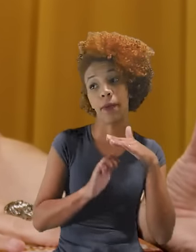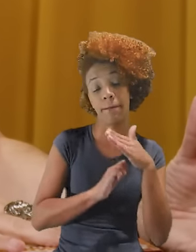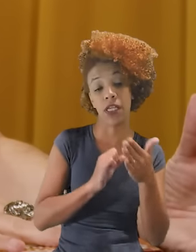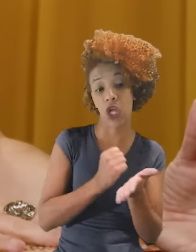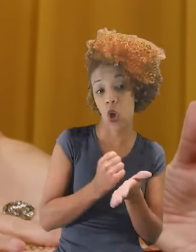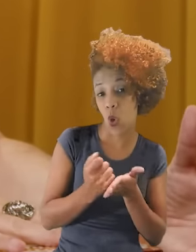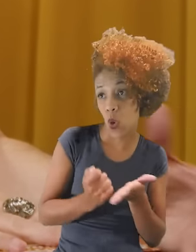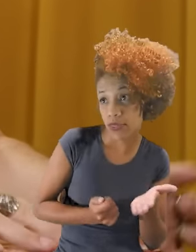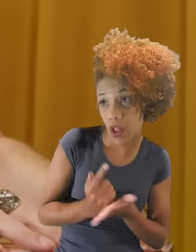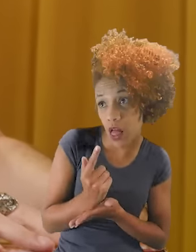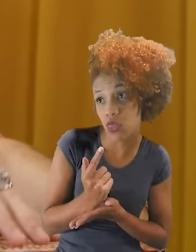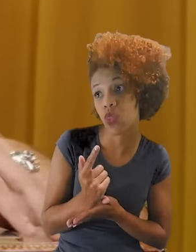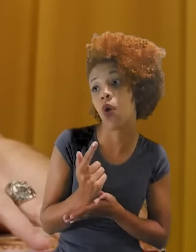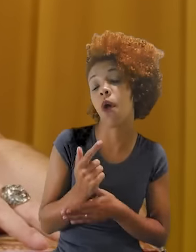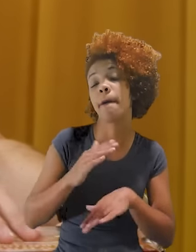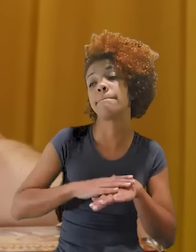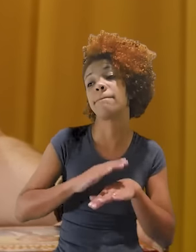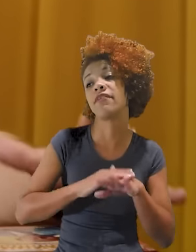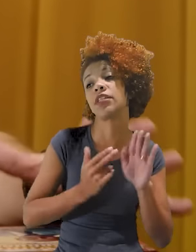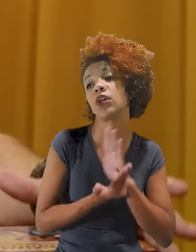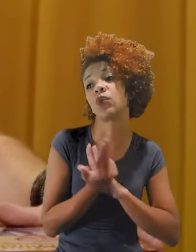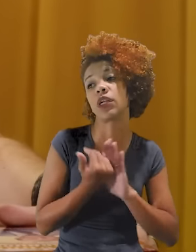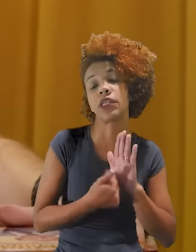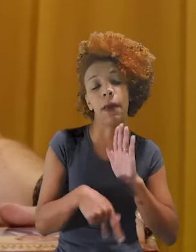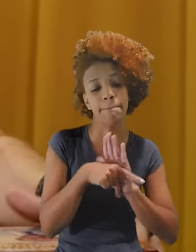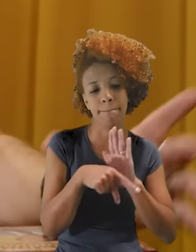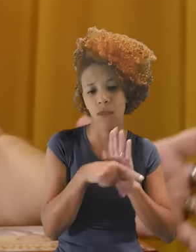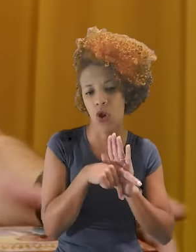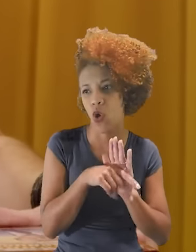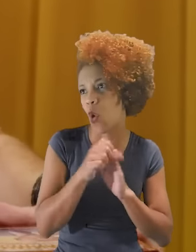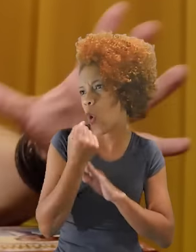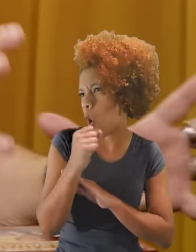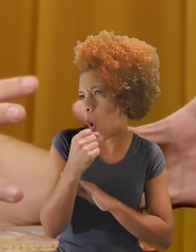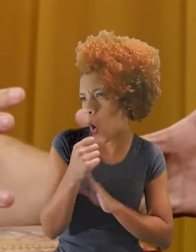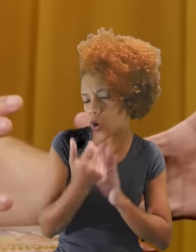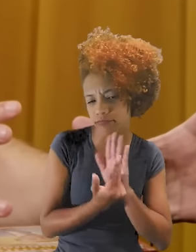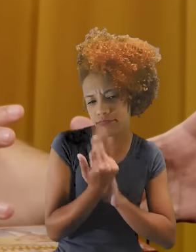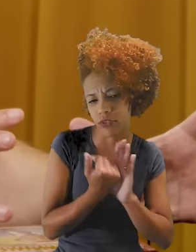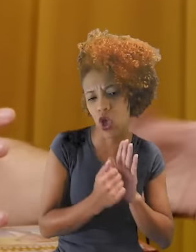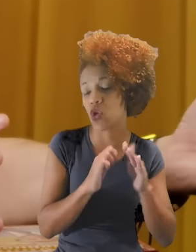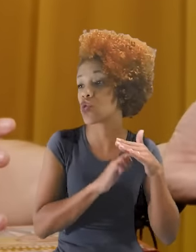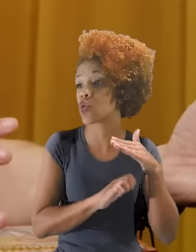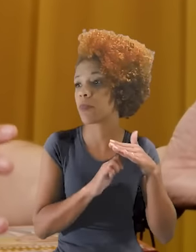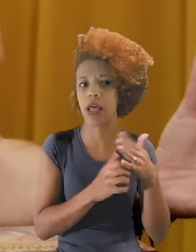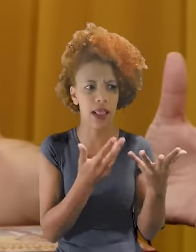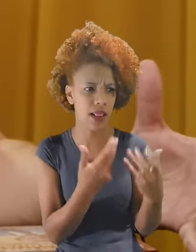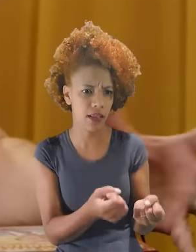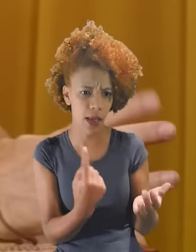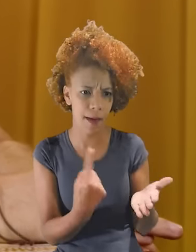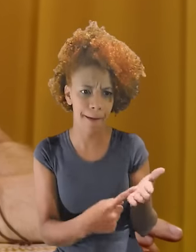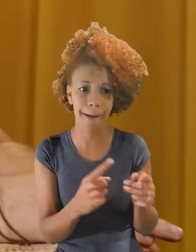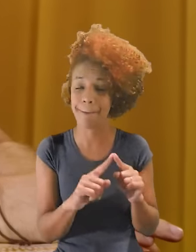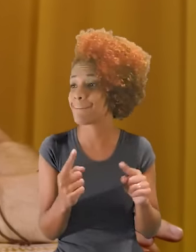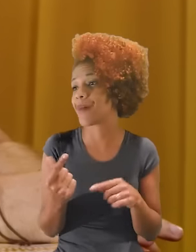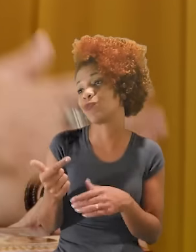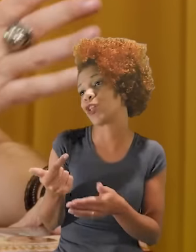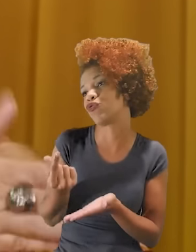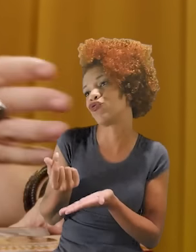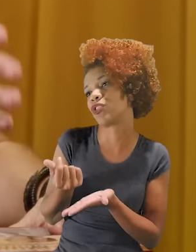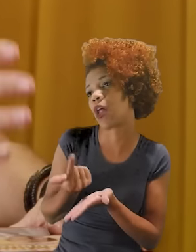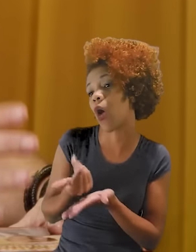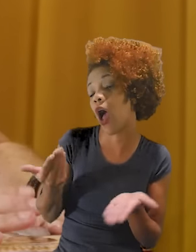o estúdio para fazer desenhos especiais, eram 8 desenhos, sobre a empresa. Puta, ele topou, só o cara falou, só que eu não tenho dinheiro agora.